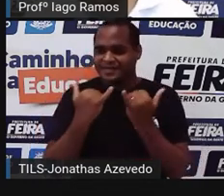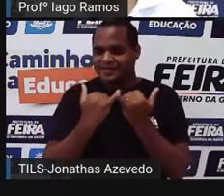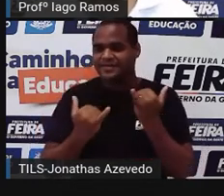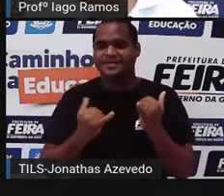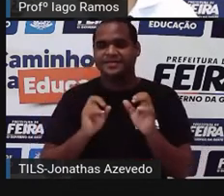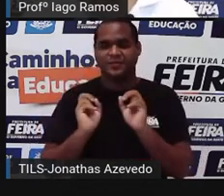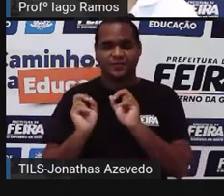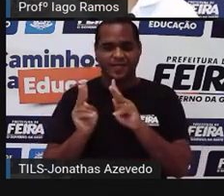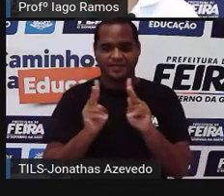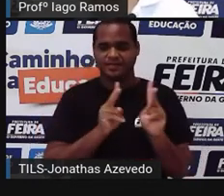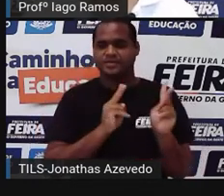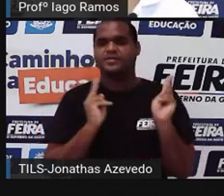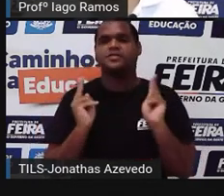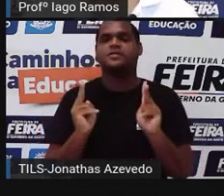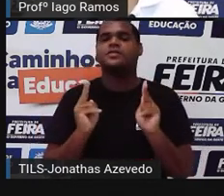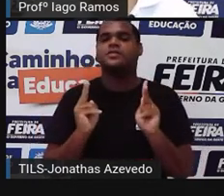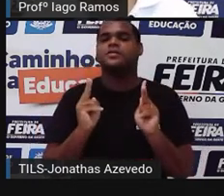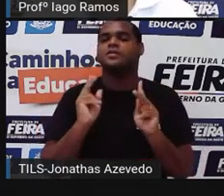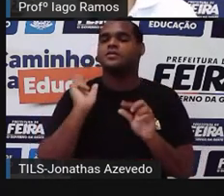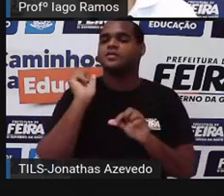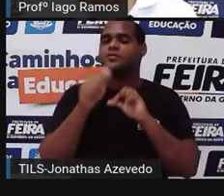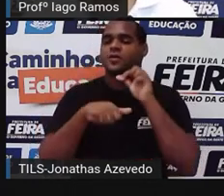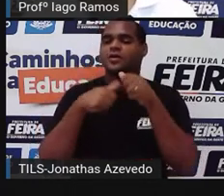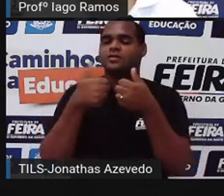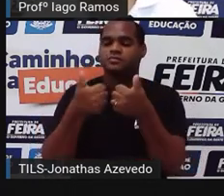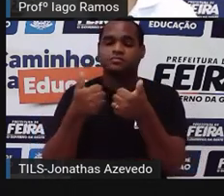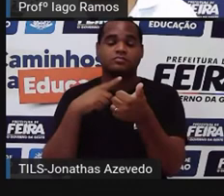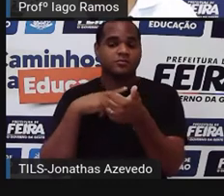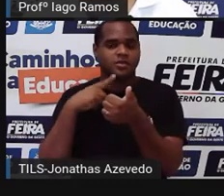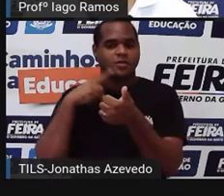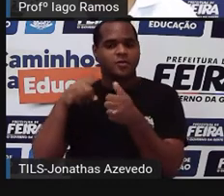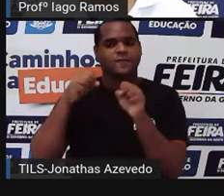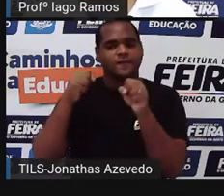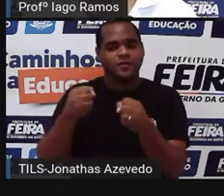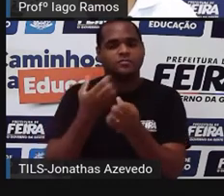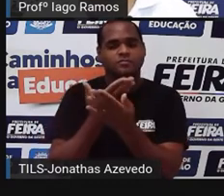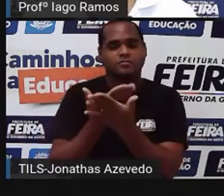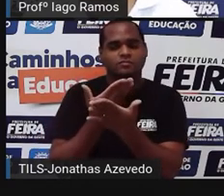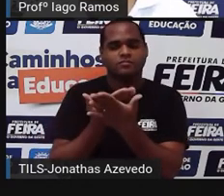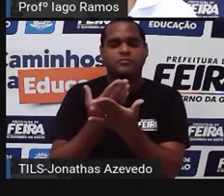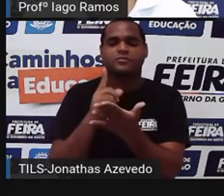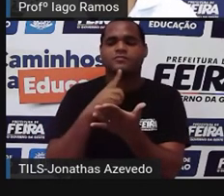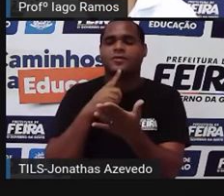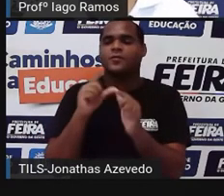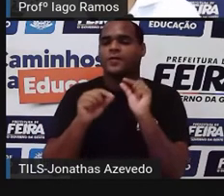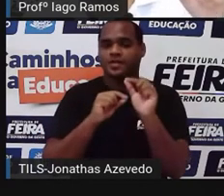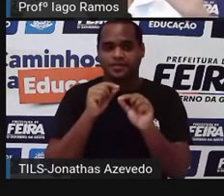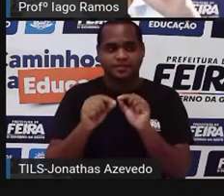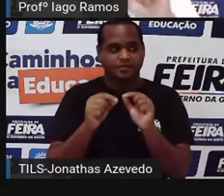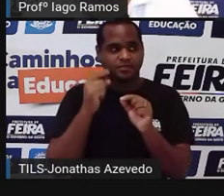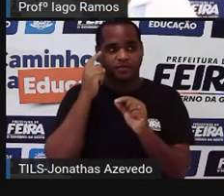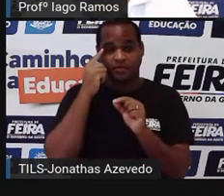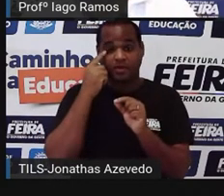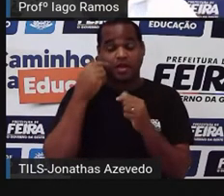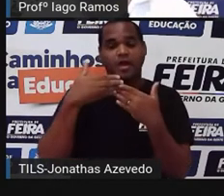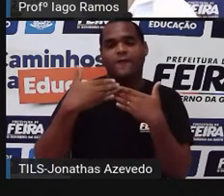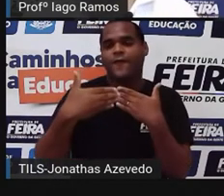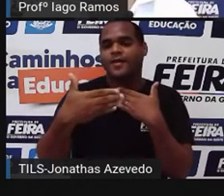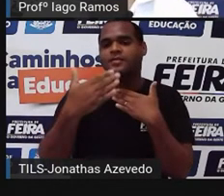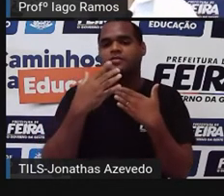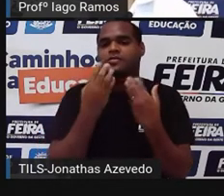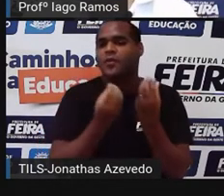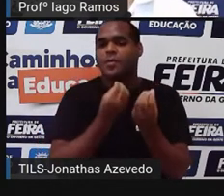certo e as transformações que a gente vai estudar a partir de